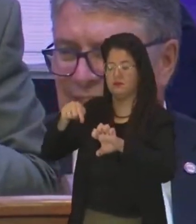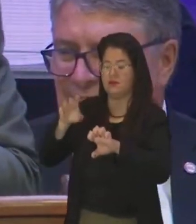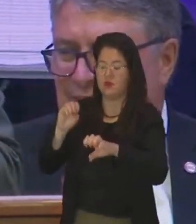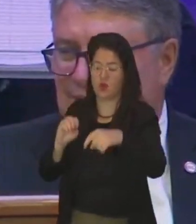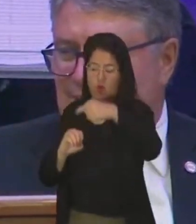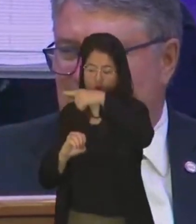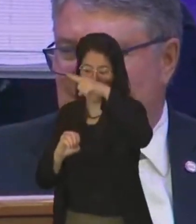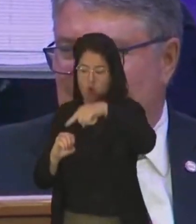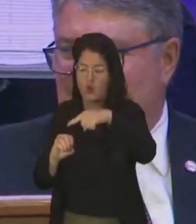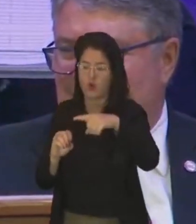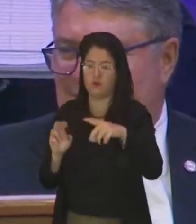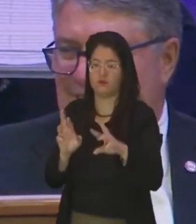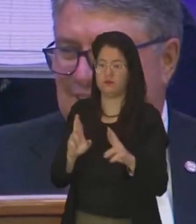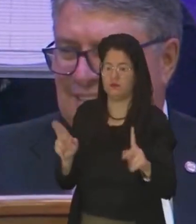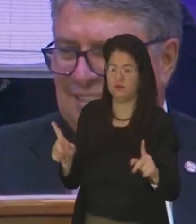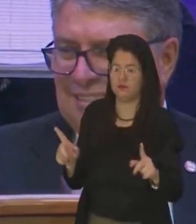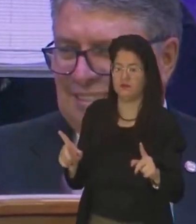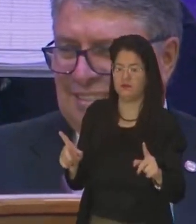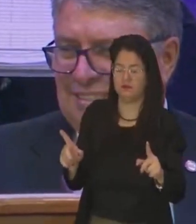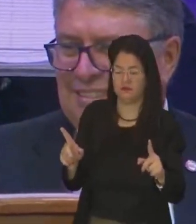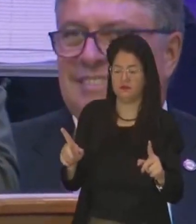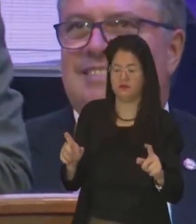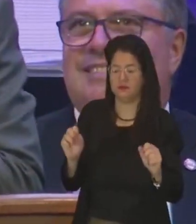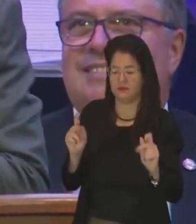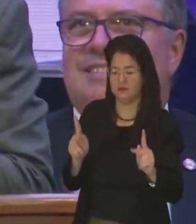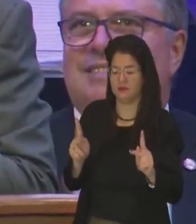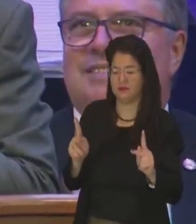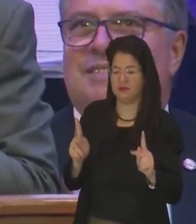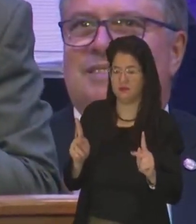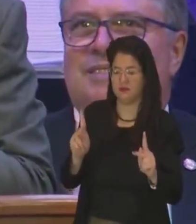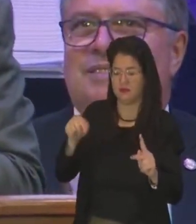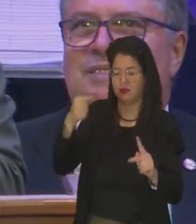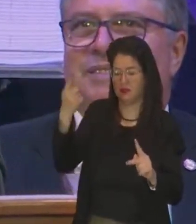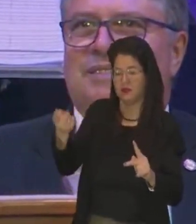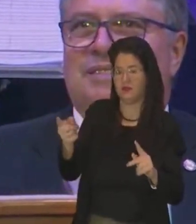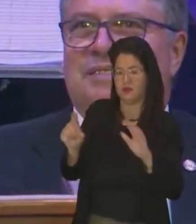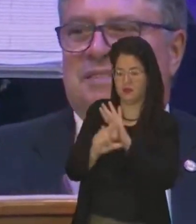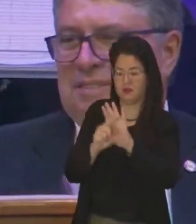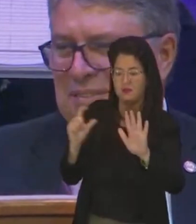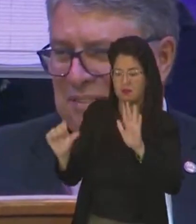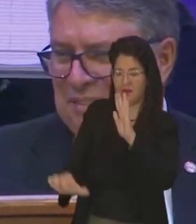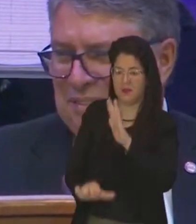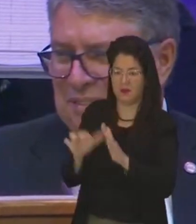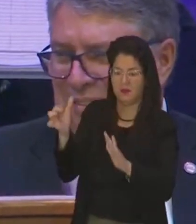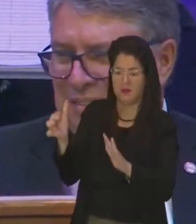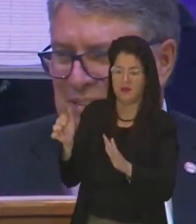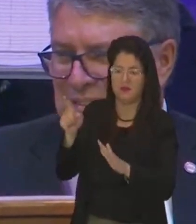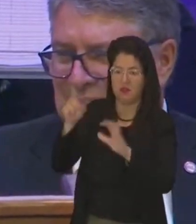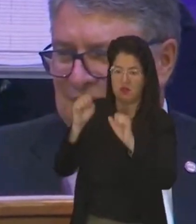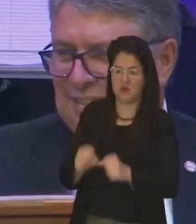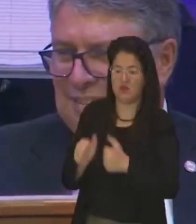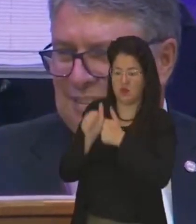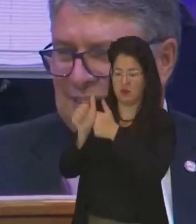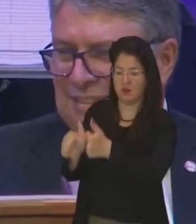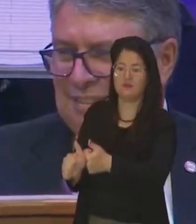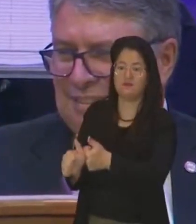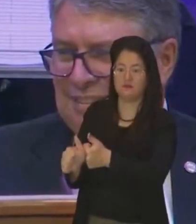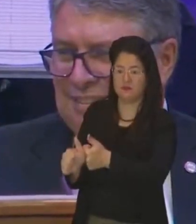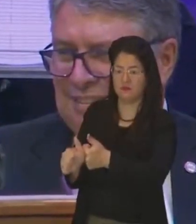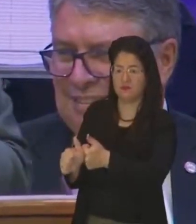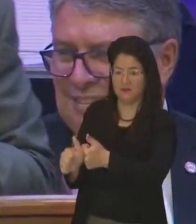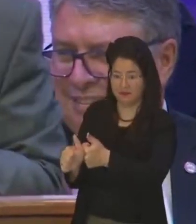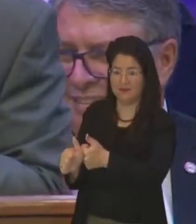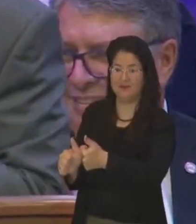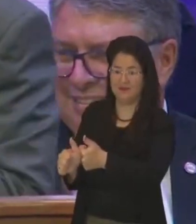né? Vogal nasal, tá bom? E aí depois vai vir a primeira estrofe. Você pode me acompanhar. Vamos